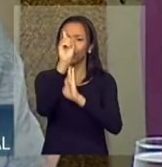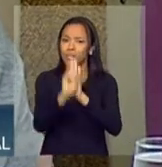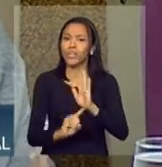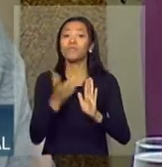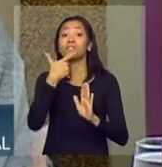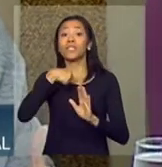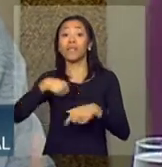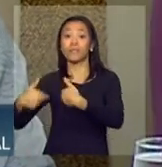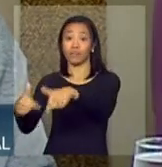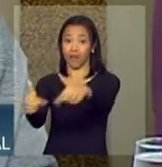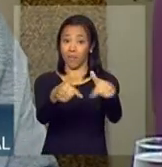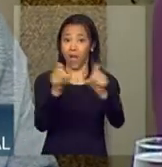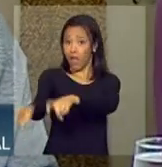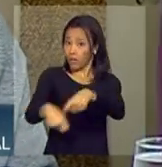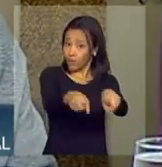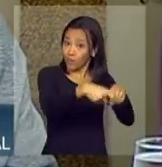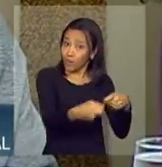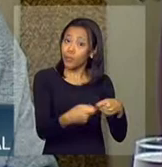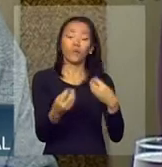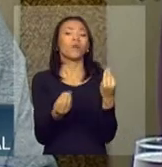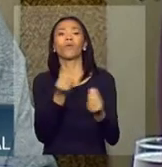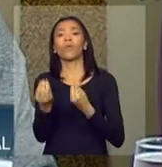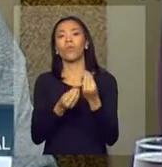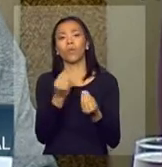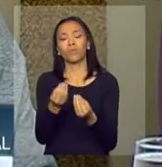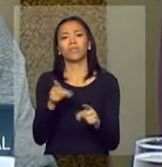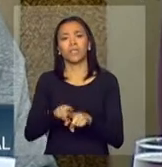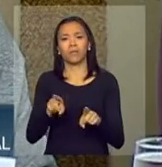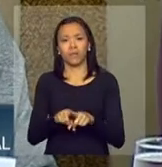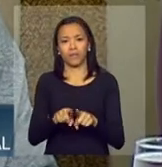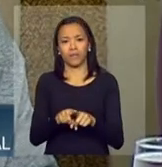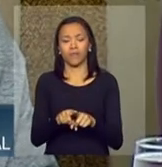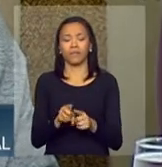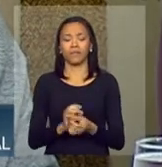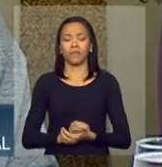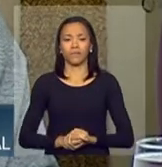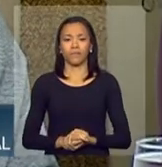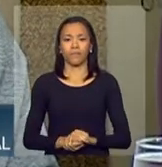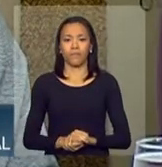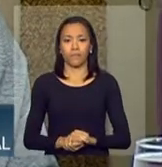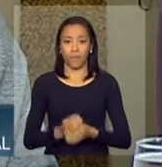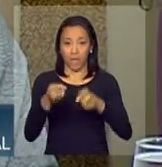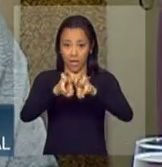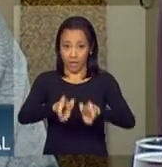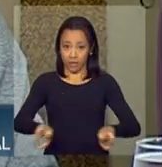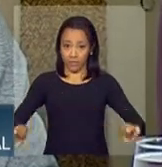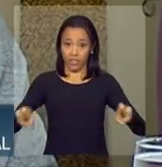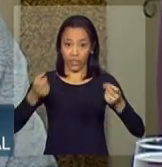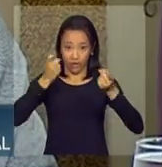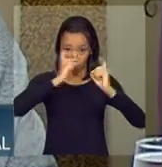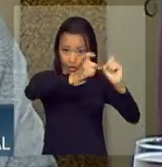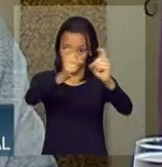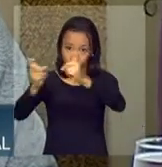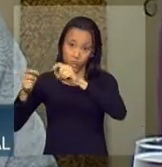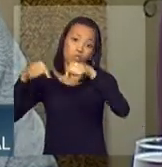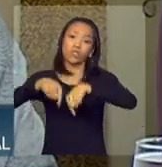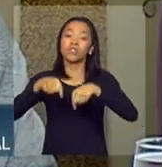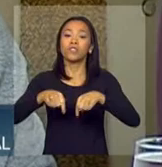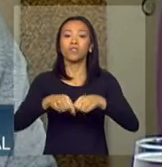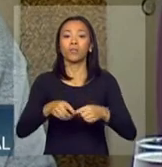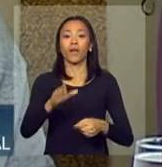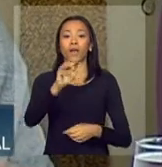agricultores, o impacto disso pelos transgênicos. A mesa de controvérsia sobre agrotóxicos já